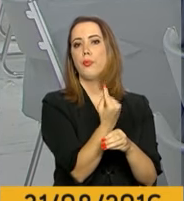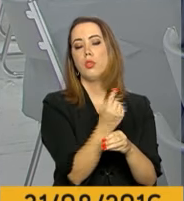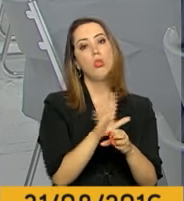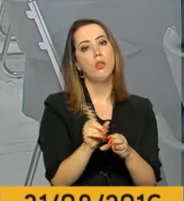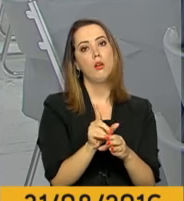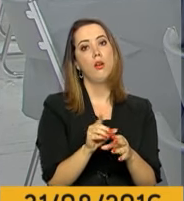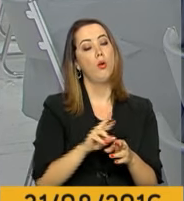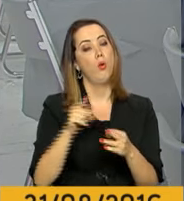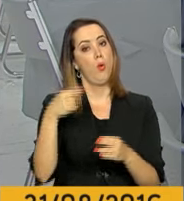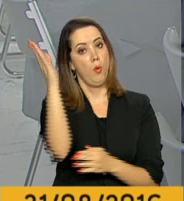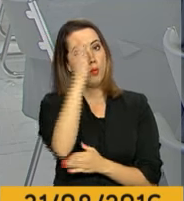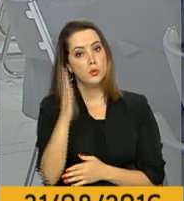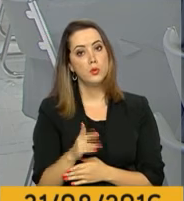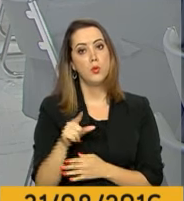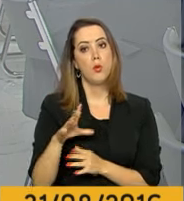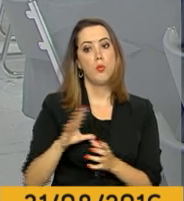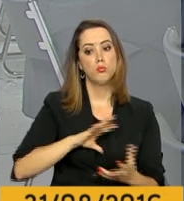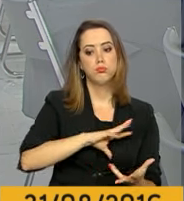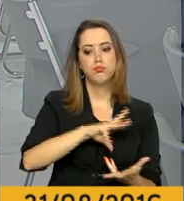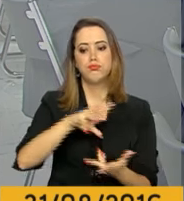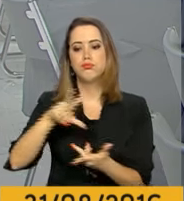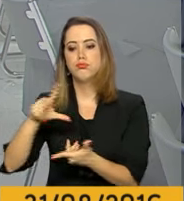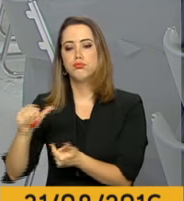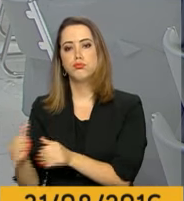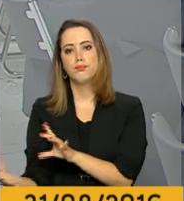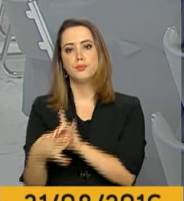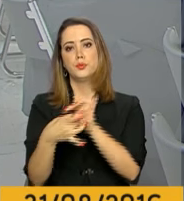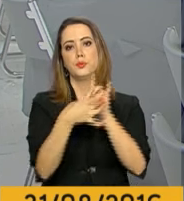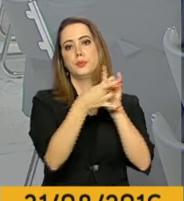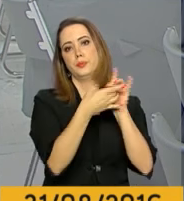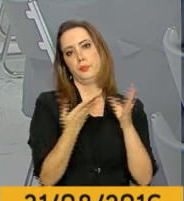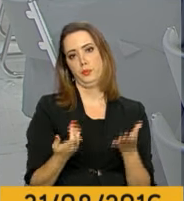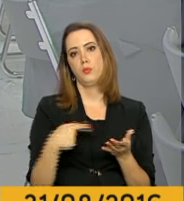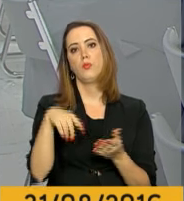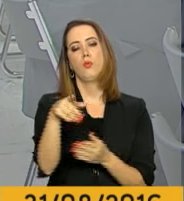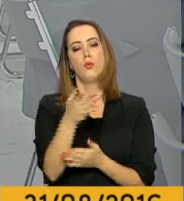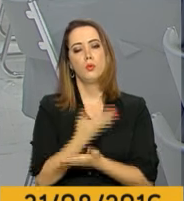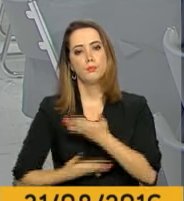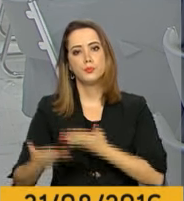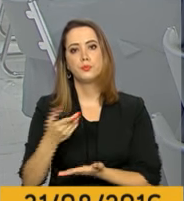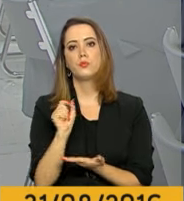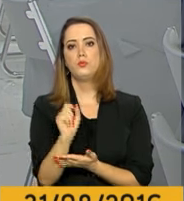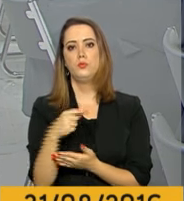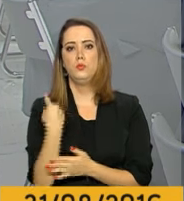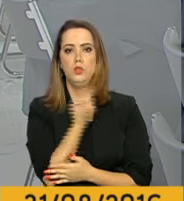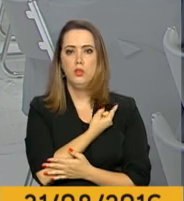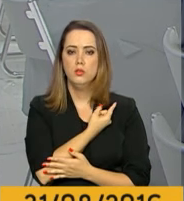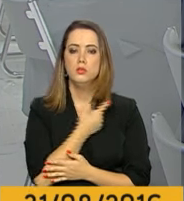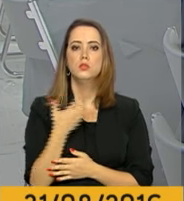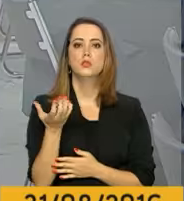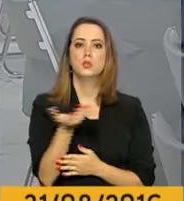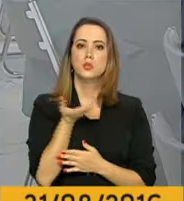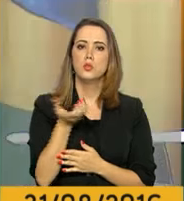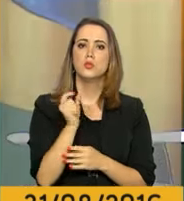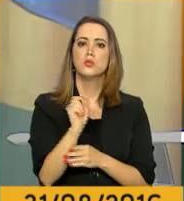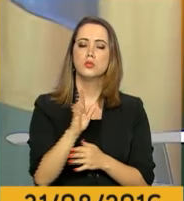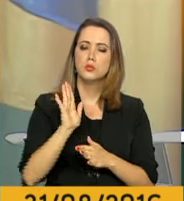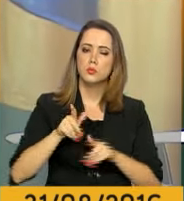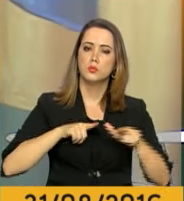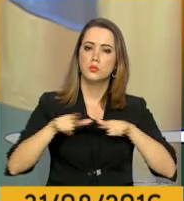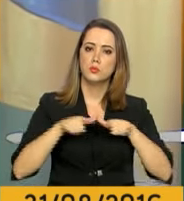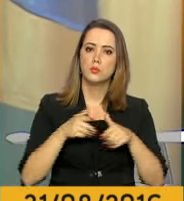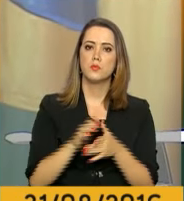A função do Brasil é universalizar as suas relações. É o que nós estamos, na verdade,